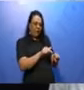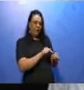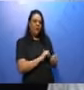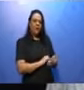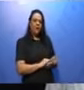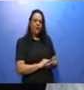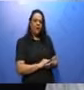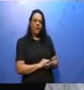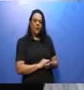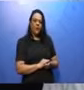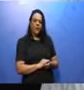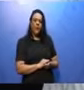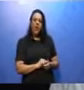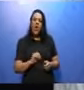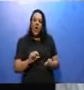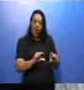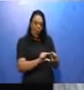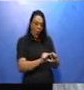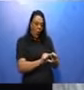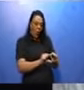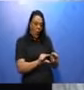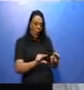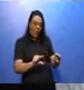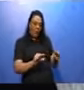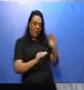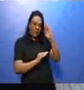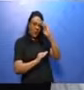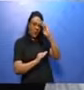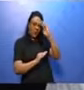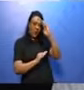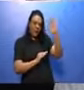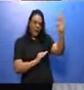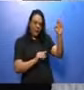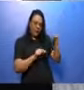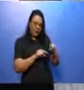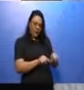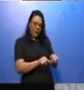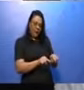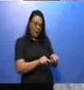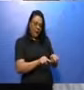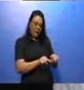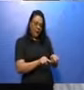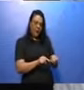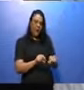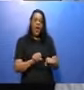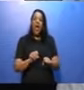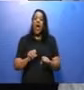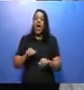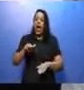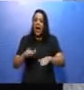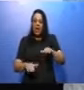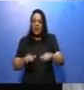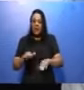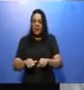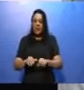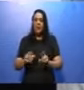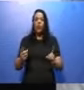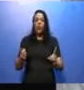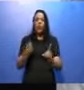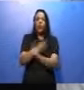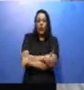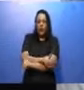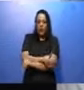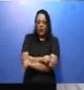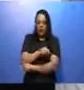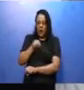que oração principal e oração subordinada, nem sempre vem a principal primeiramente e logo após